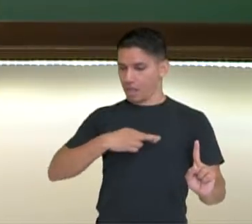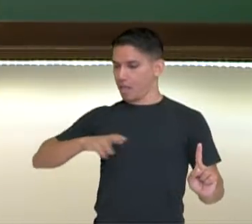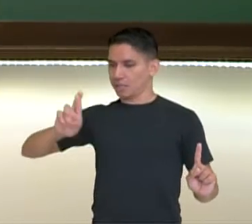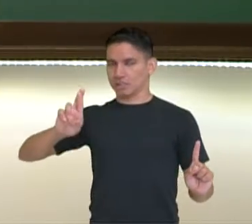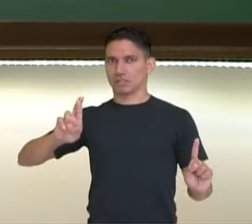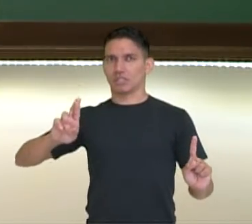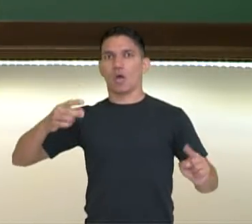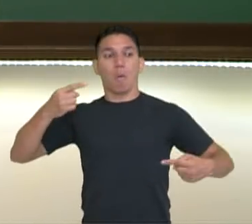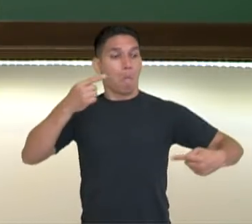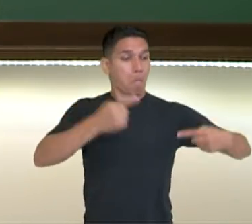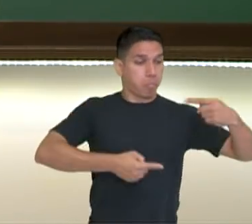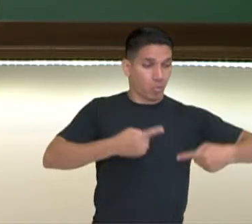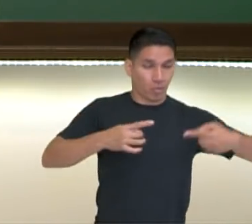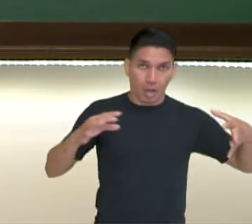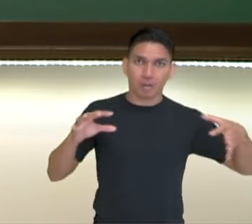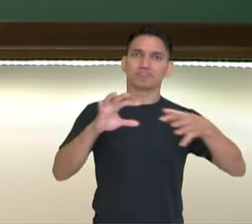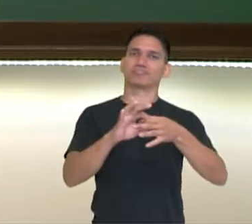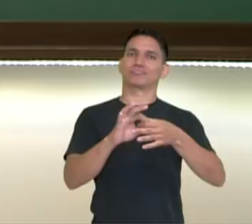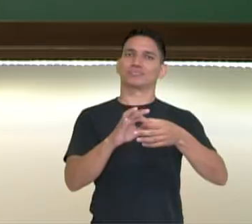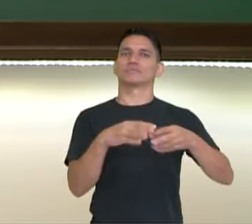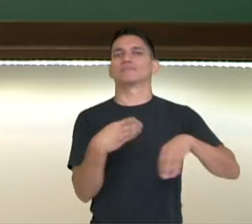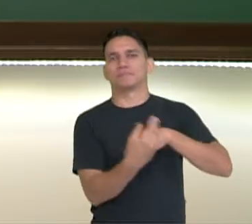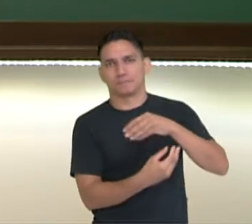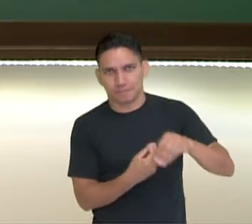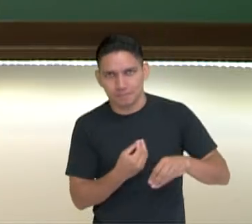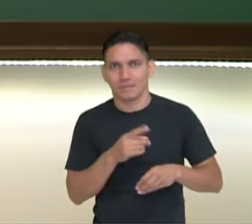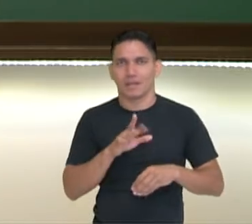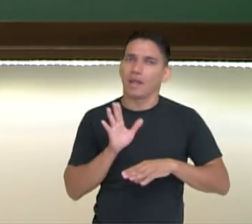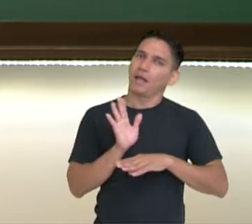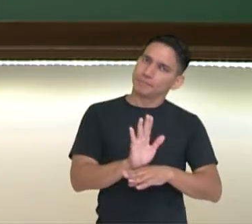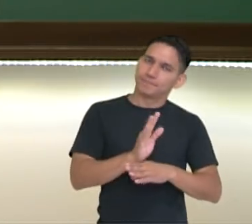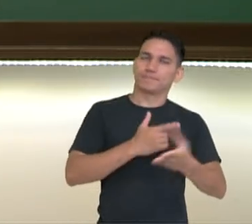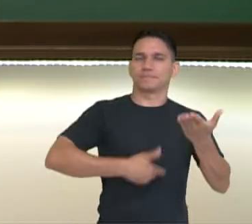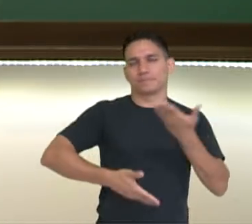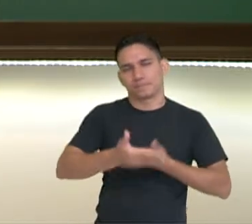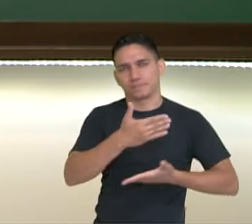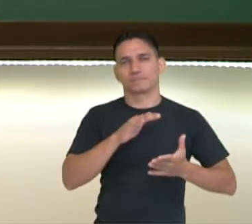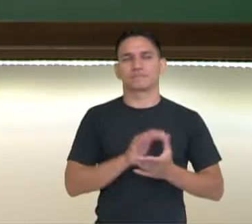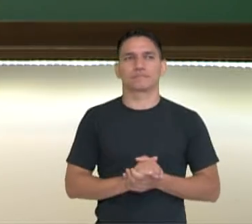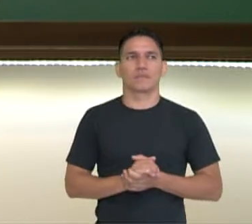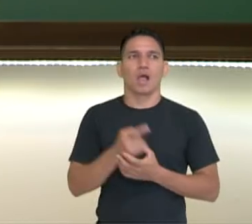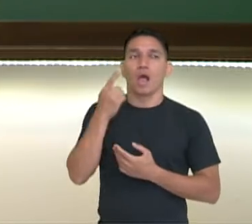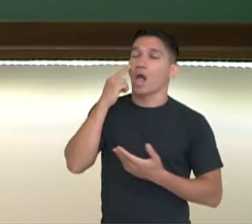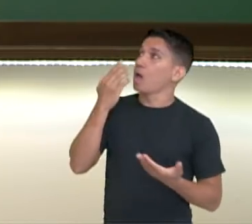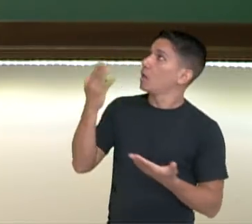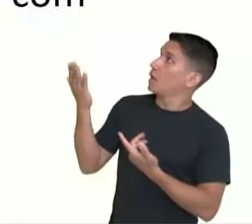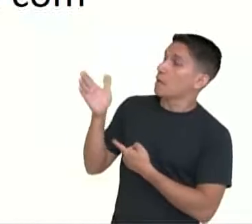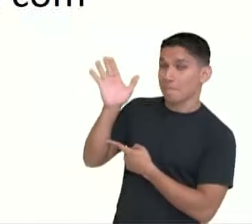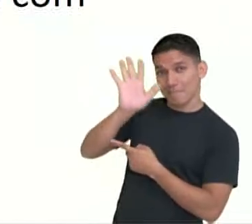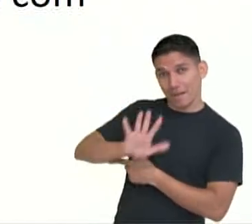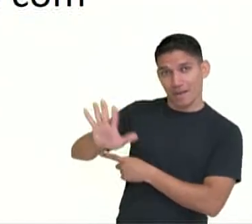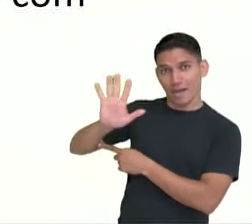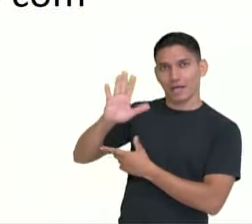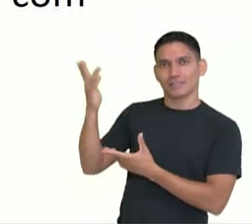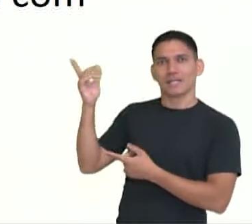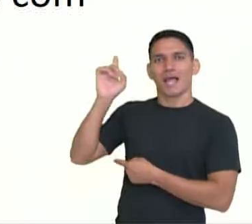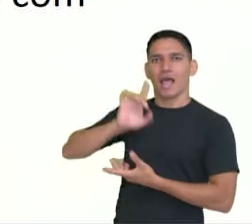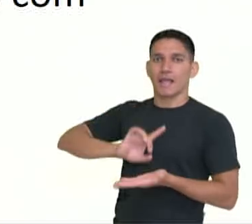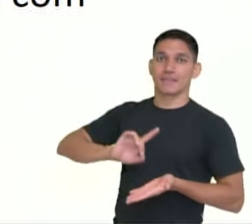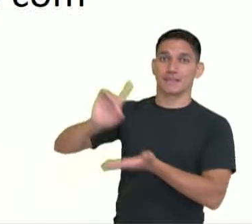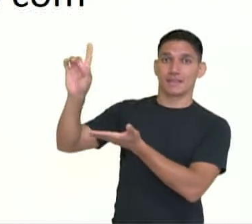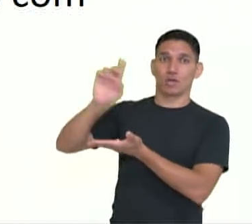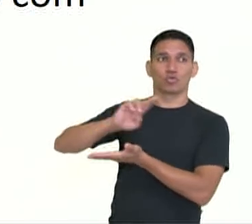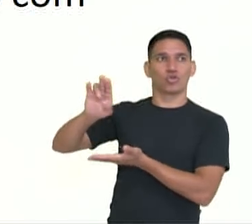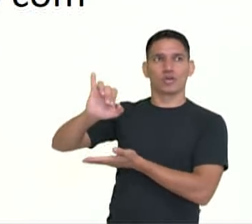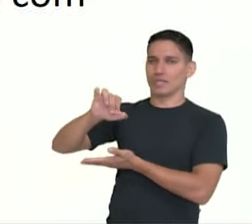poder político e o poder religioso. Isso tudo vai estar diretamente relacionado. Aqui nós temos uma imagem de uma deusa